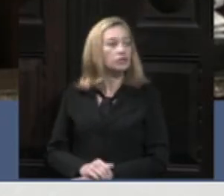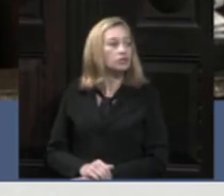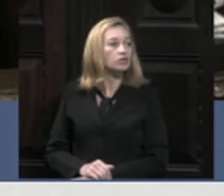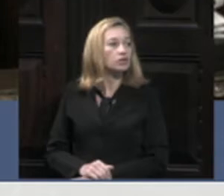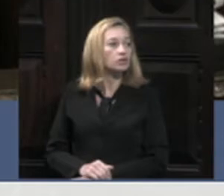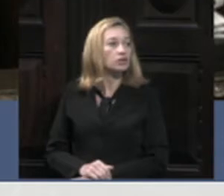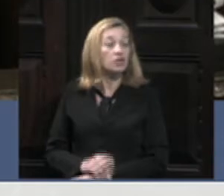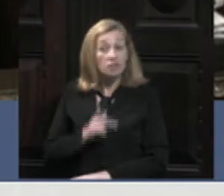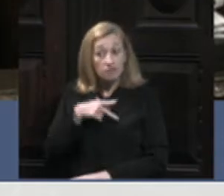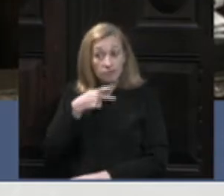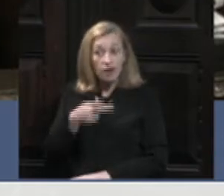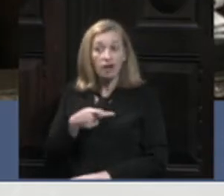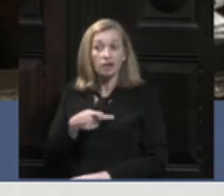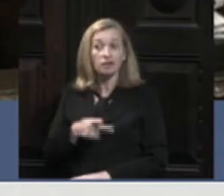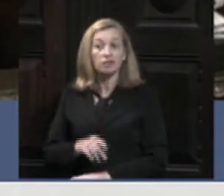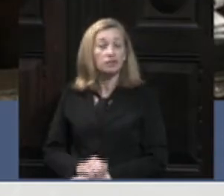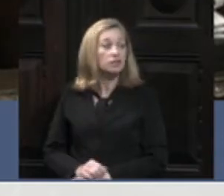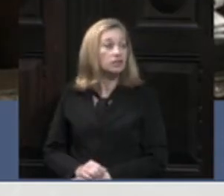e diz